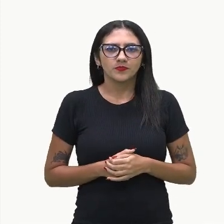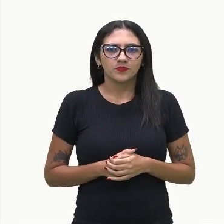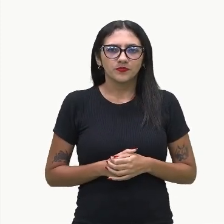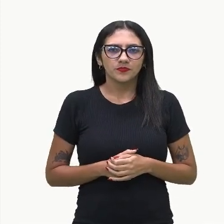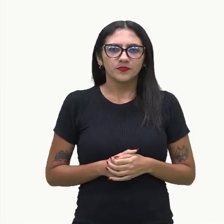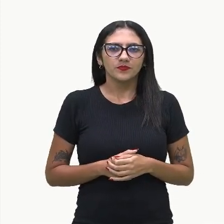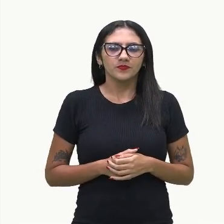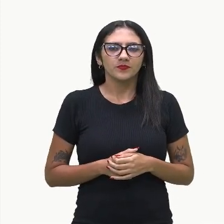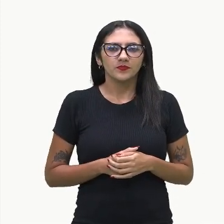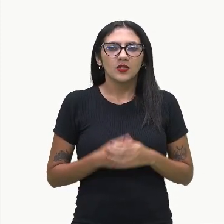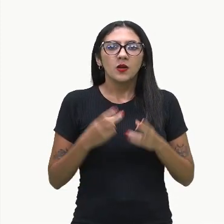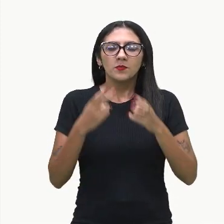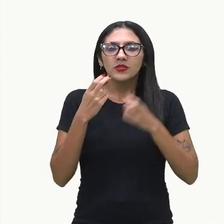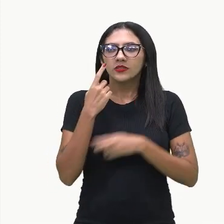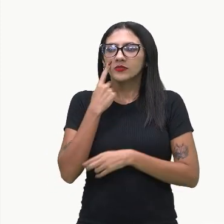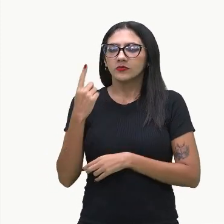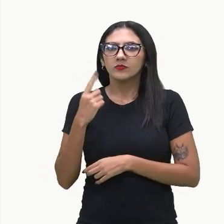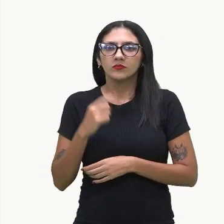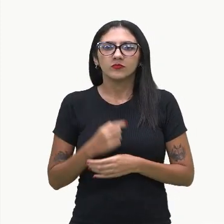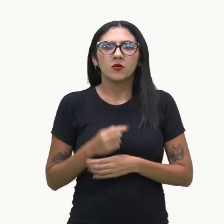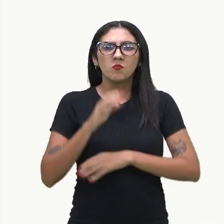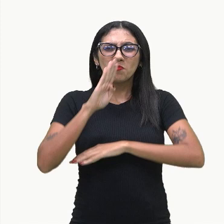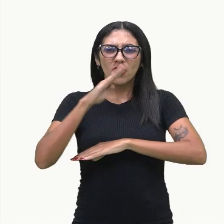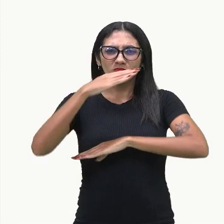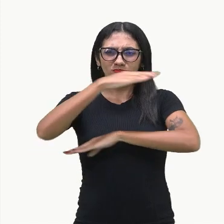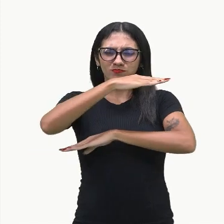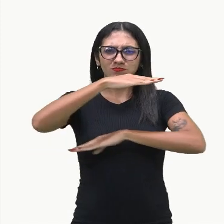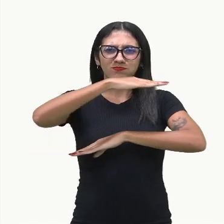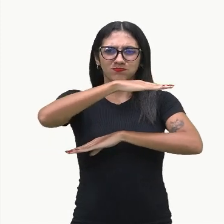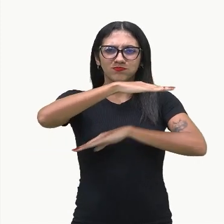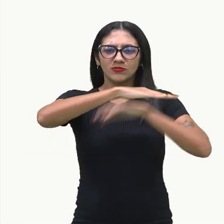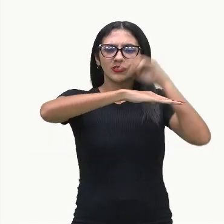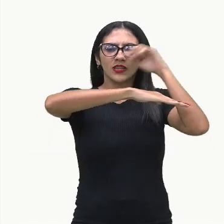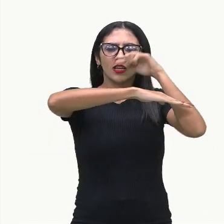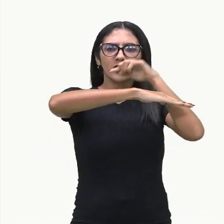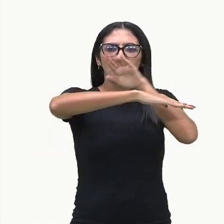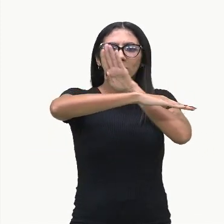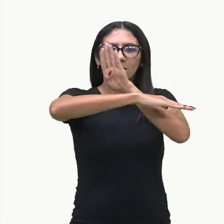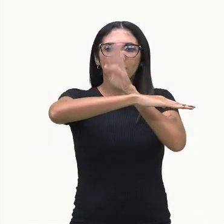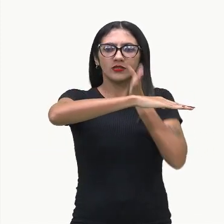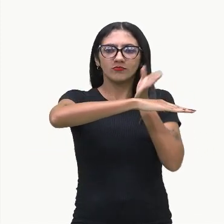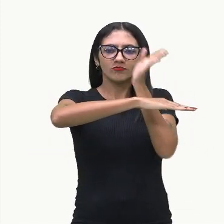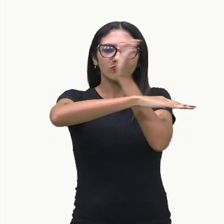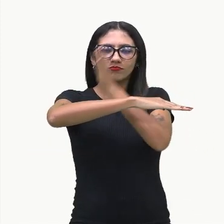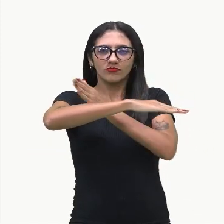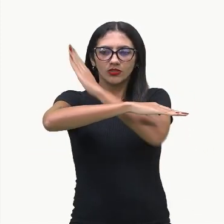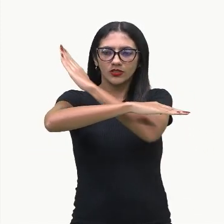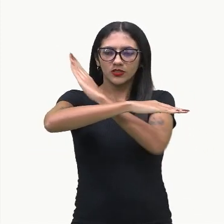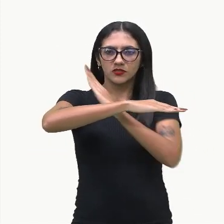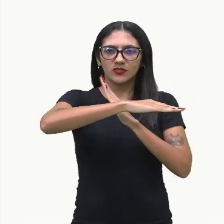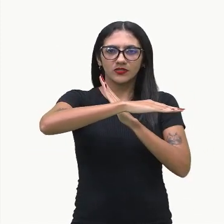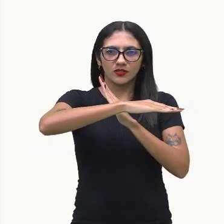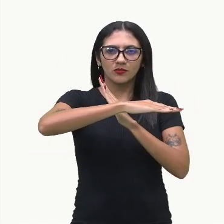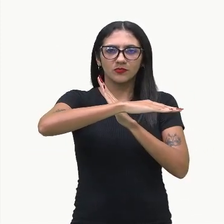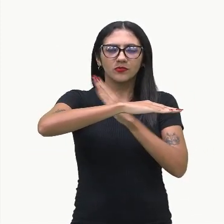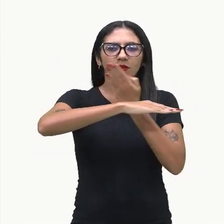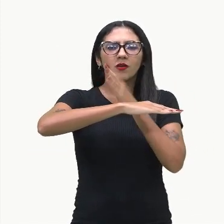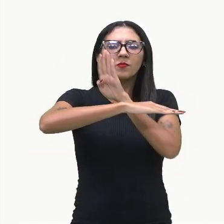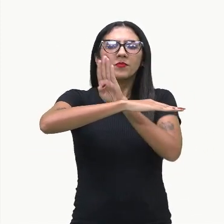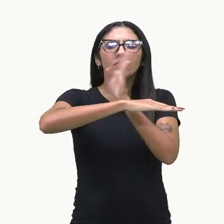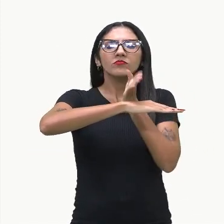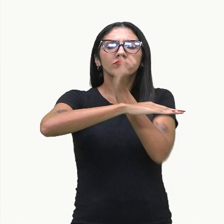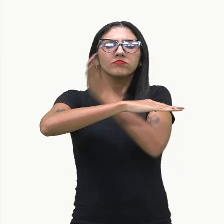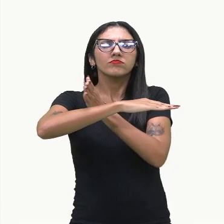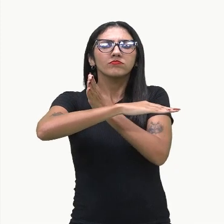Perceba que o ângulo B ele está na região externa e deste lado da transversal. Quem é que também está